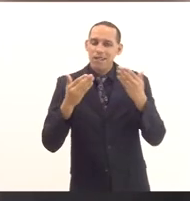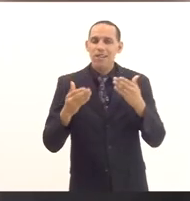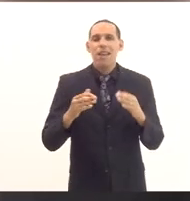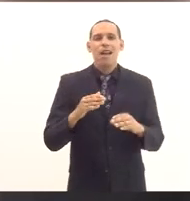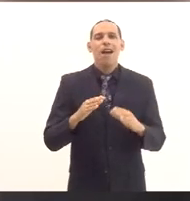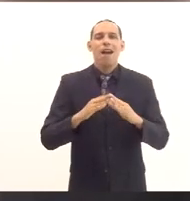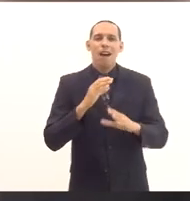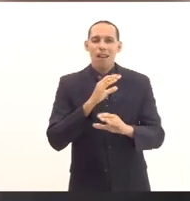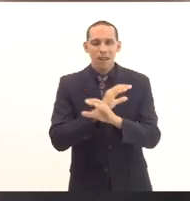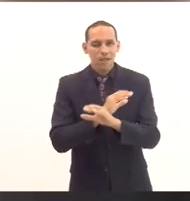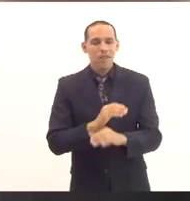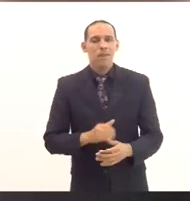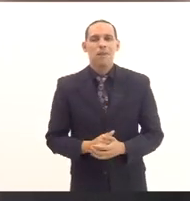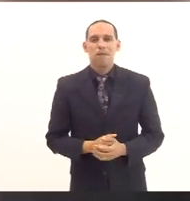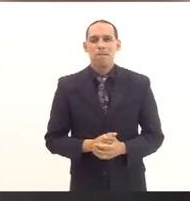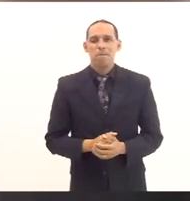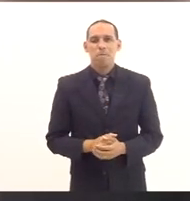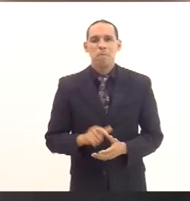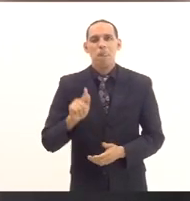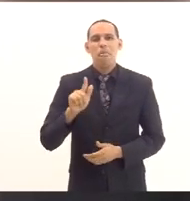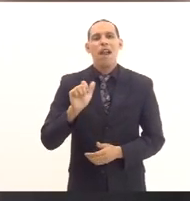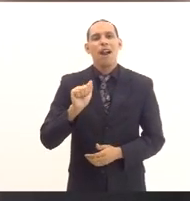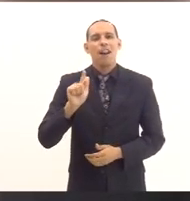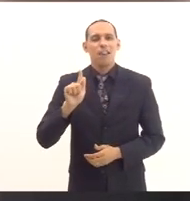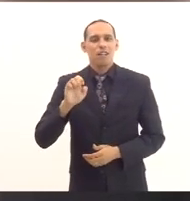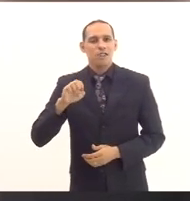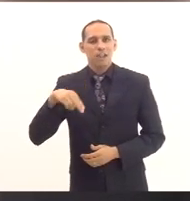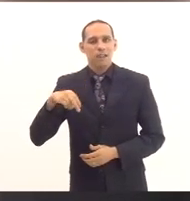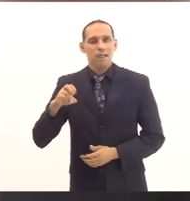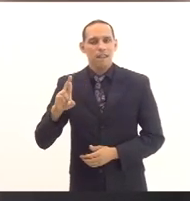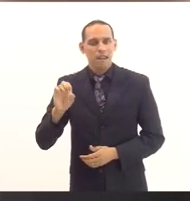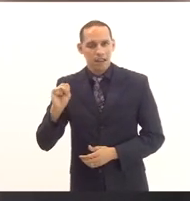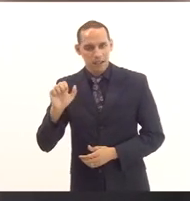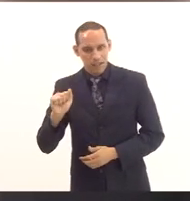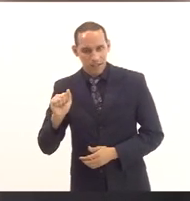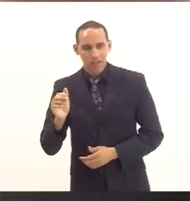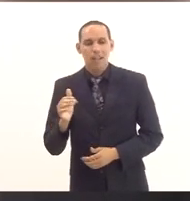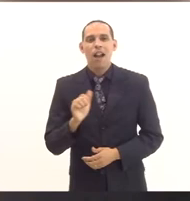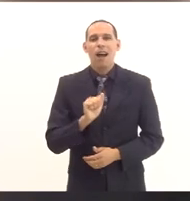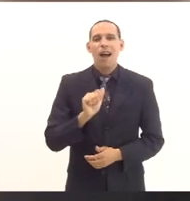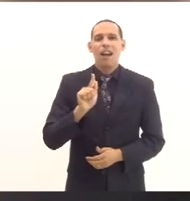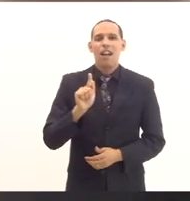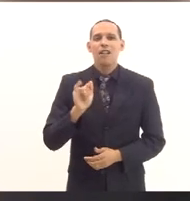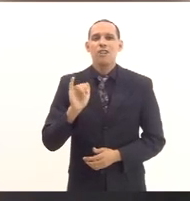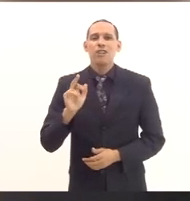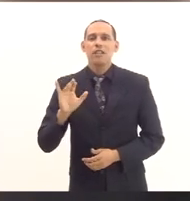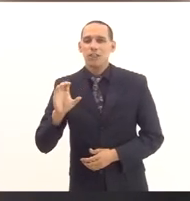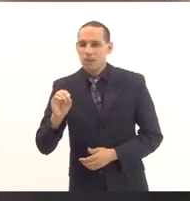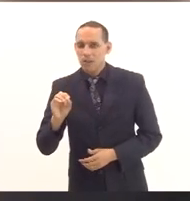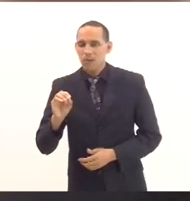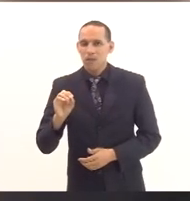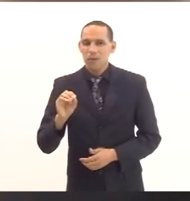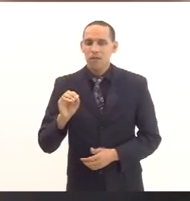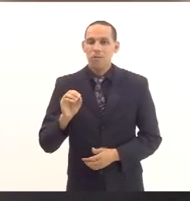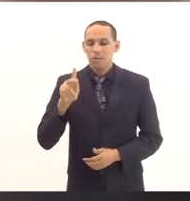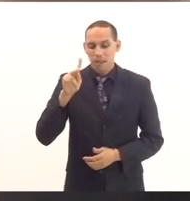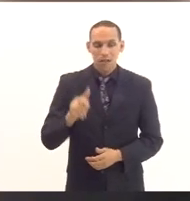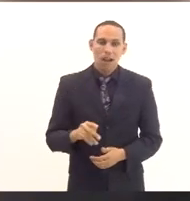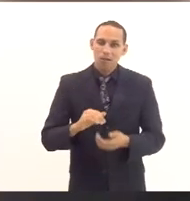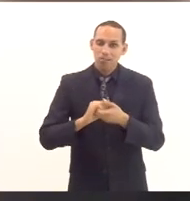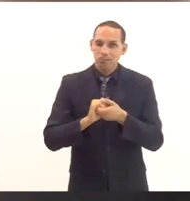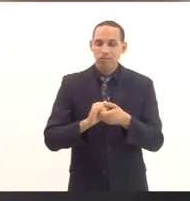da casa civil é a Generosa age Rio transmitir meus cumprimentos aqui é o presidente